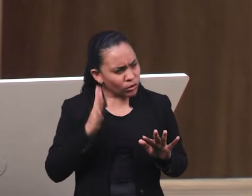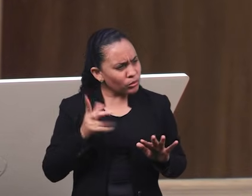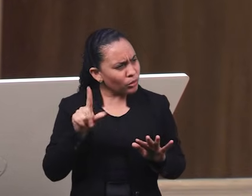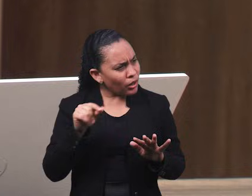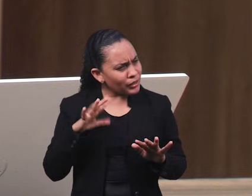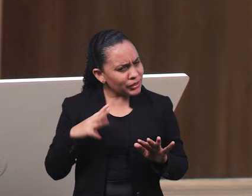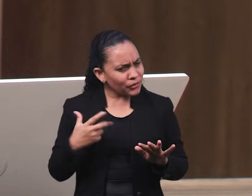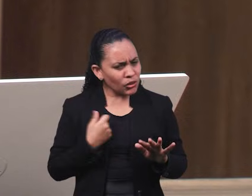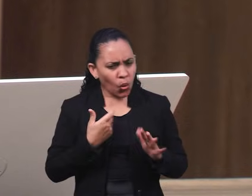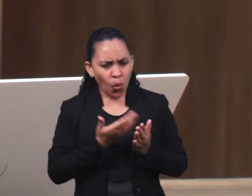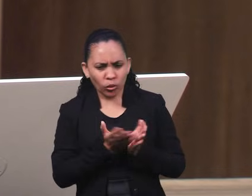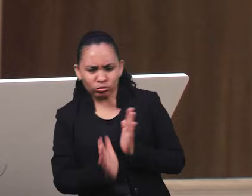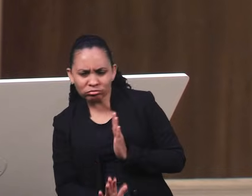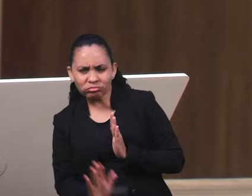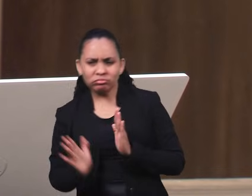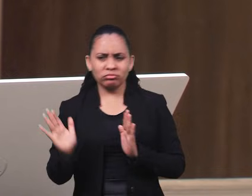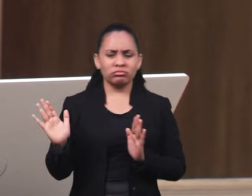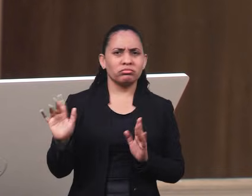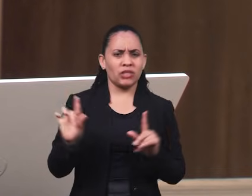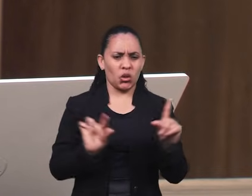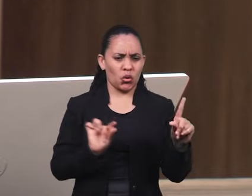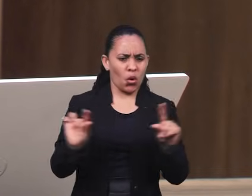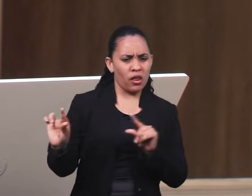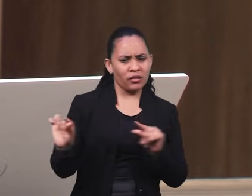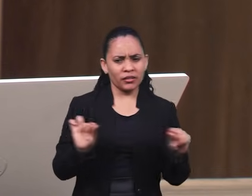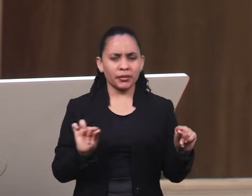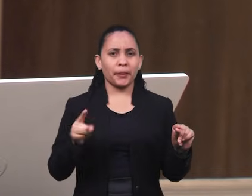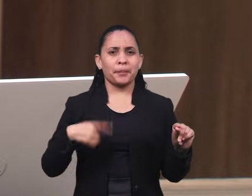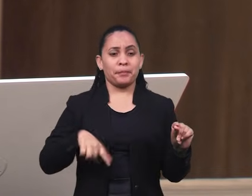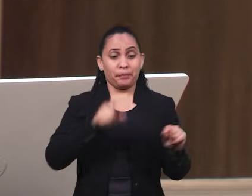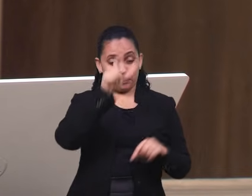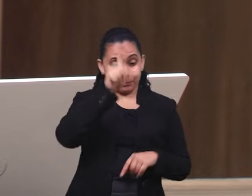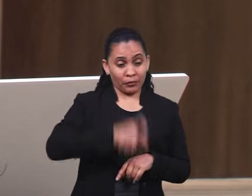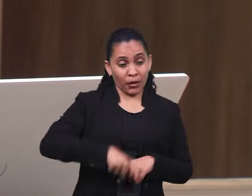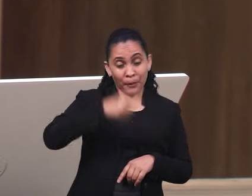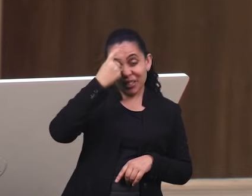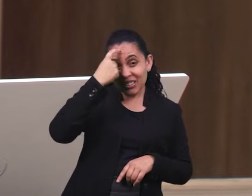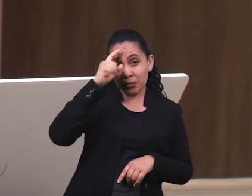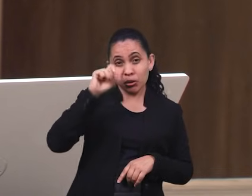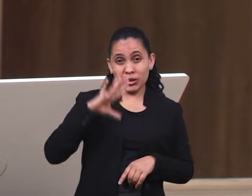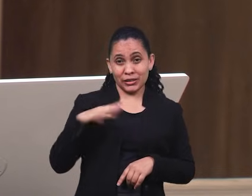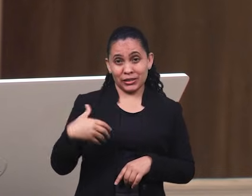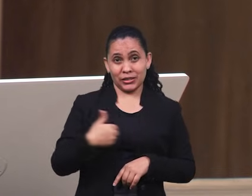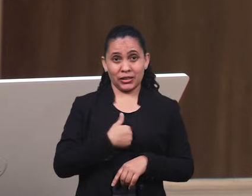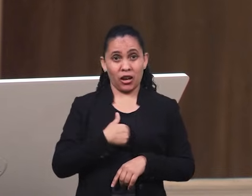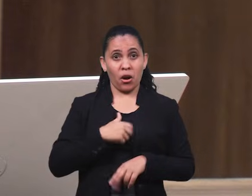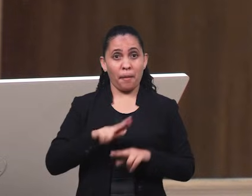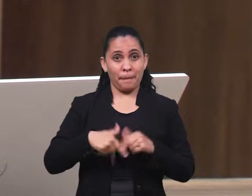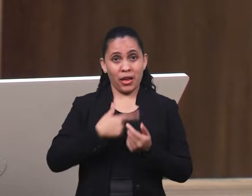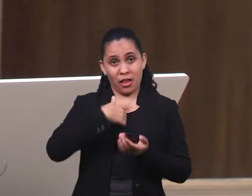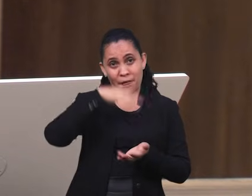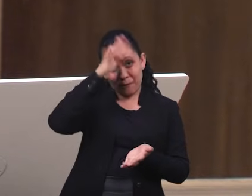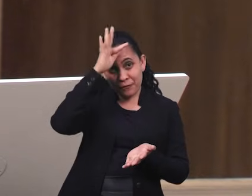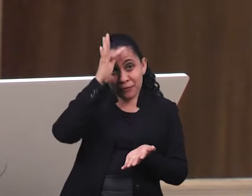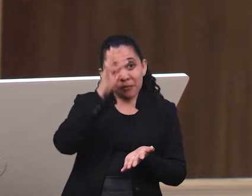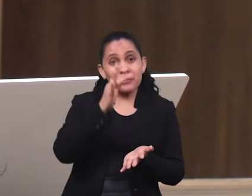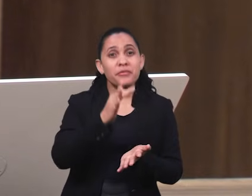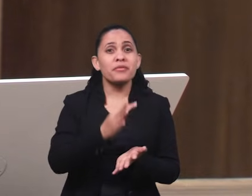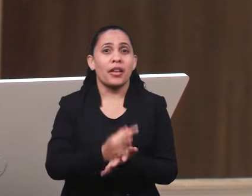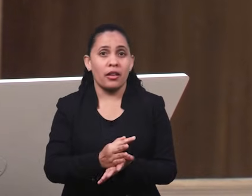escolhiam para salvação, outras para perdição. Então, o pensamento de Lutero era que a salvação é unicamente pela